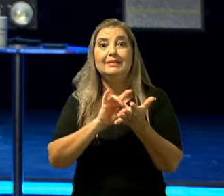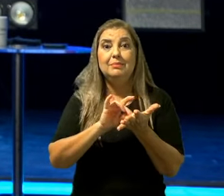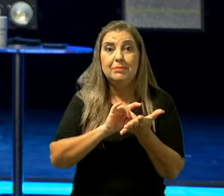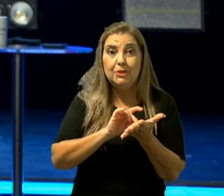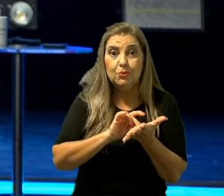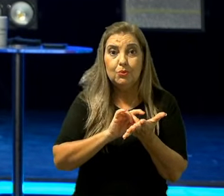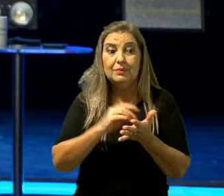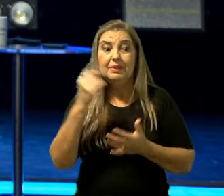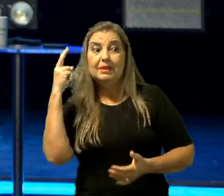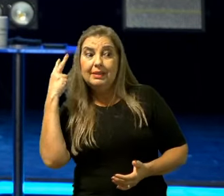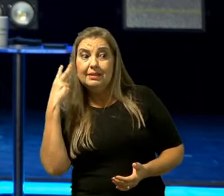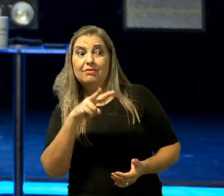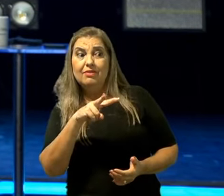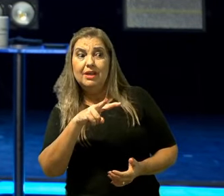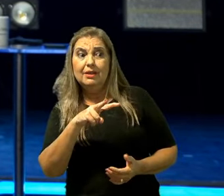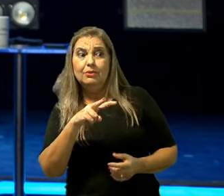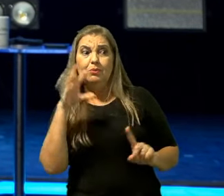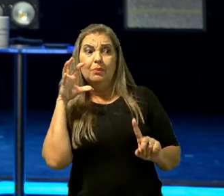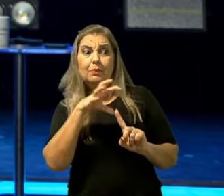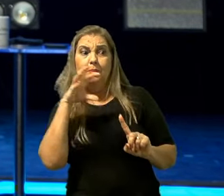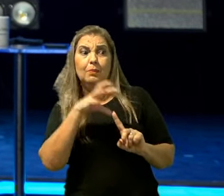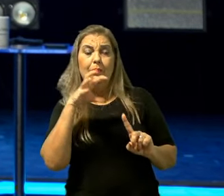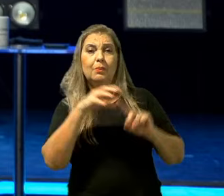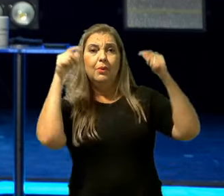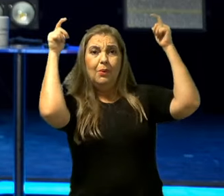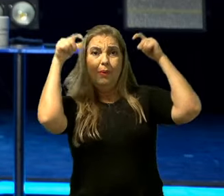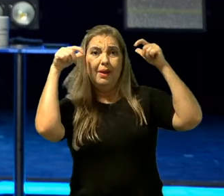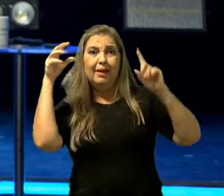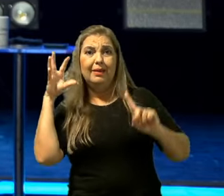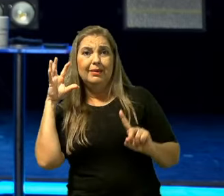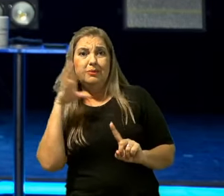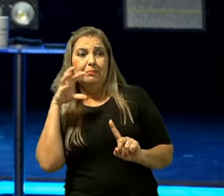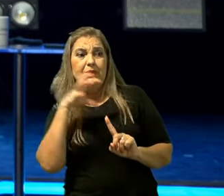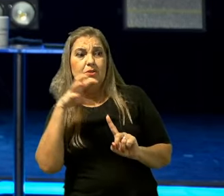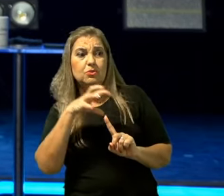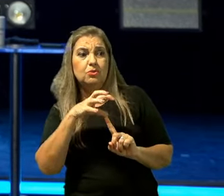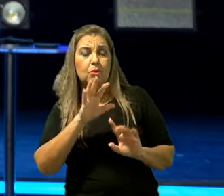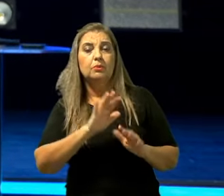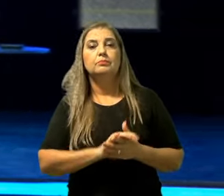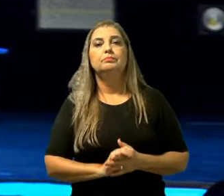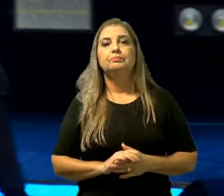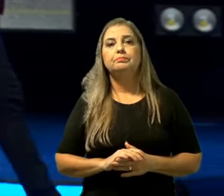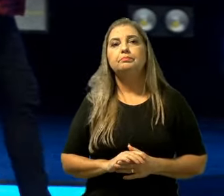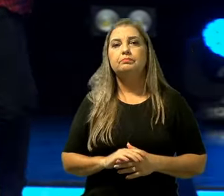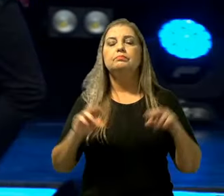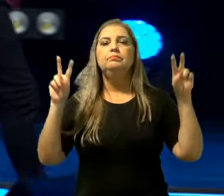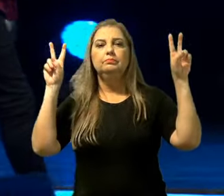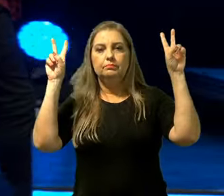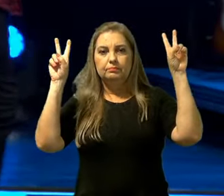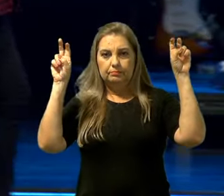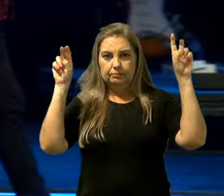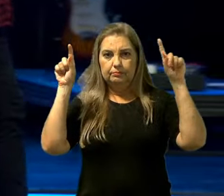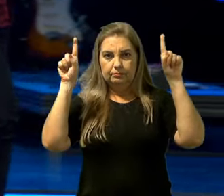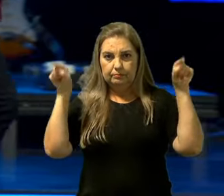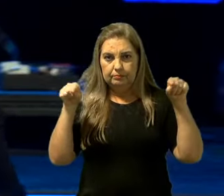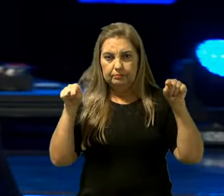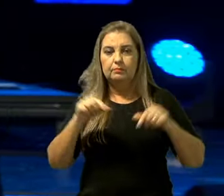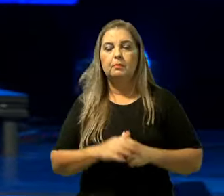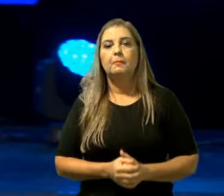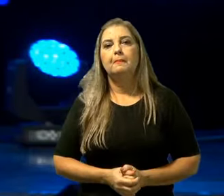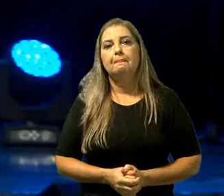o rei opressor. E aqui eu quero só abrir um parênteses que desceu aqui fresquinho aqui agora.